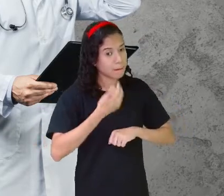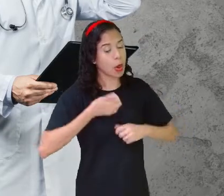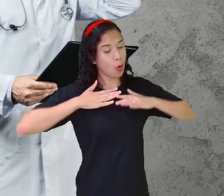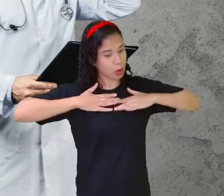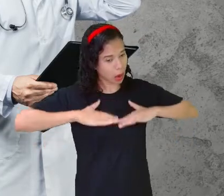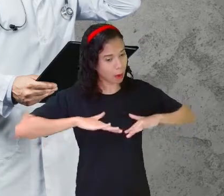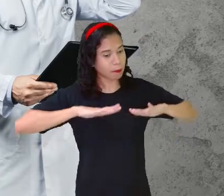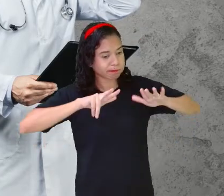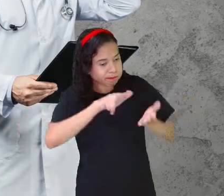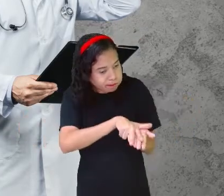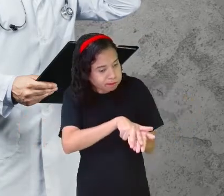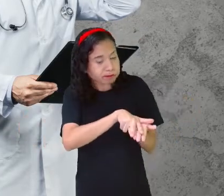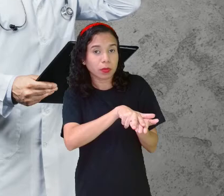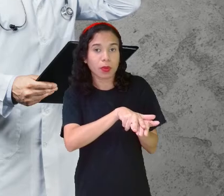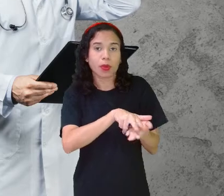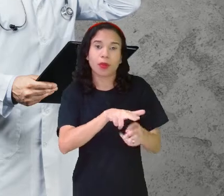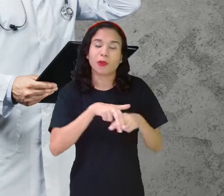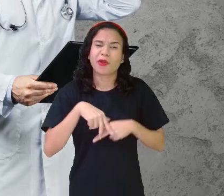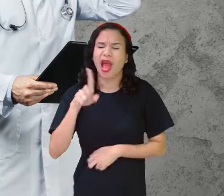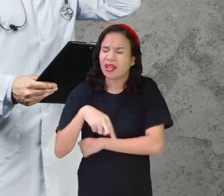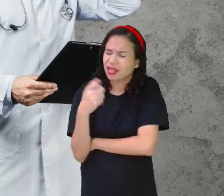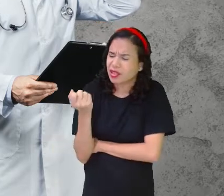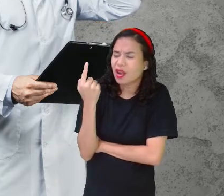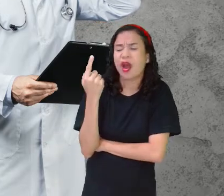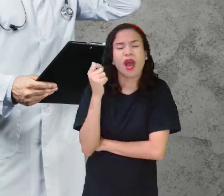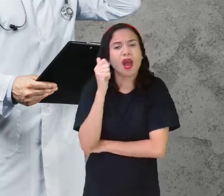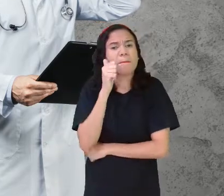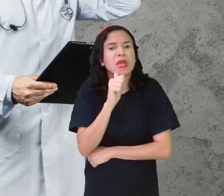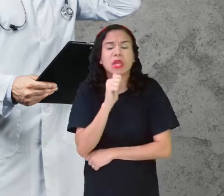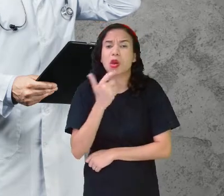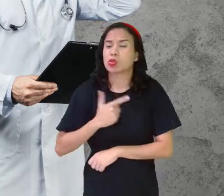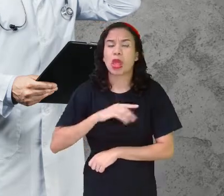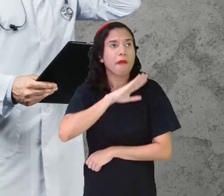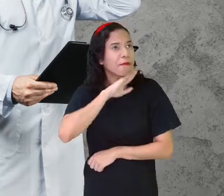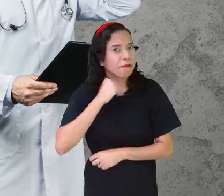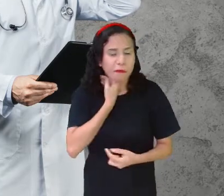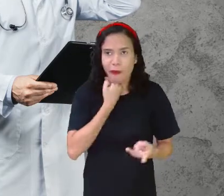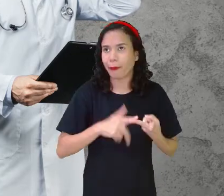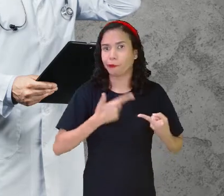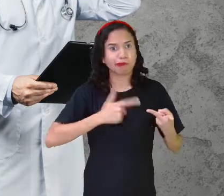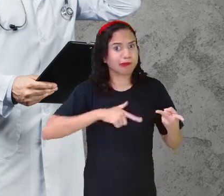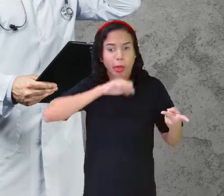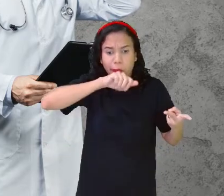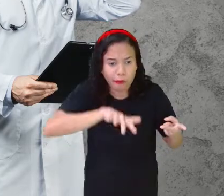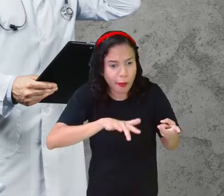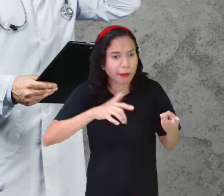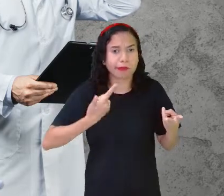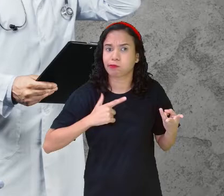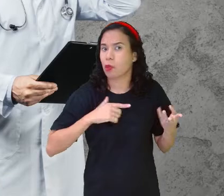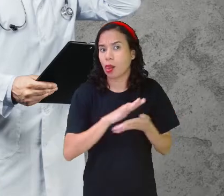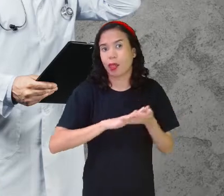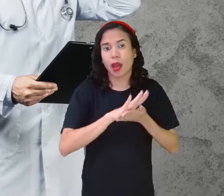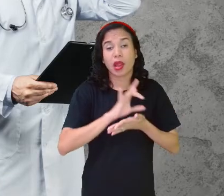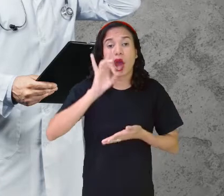absoluto. Era muito estranho. Alicia não tinha febre, não vomitava,